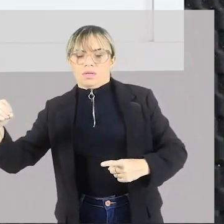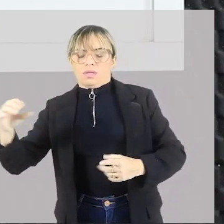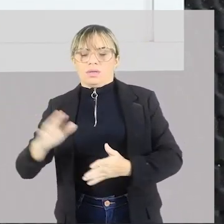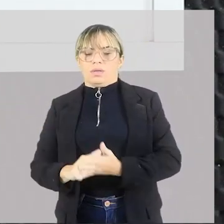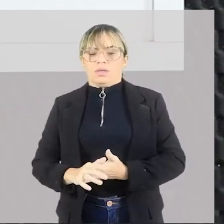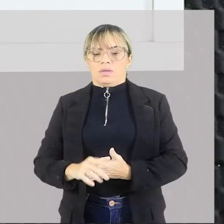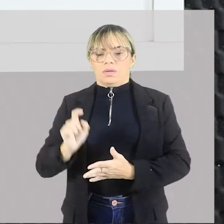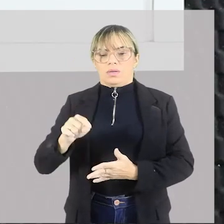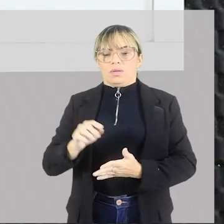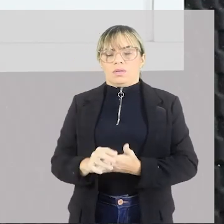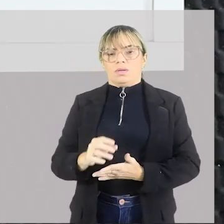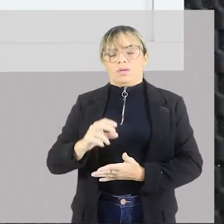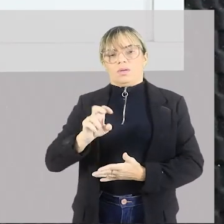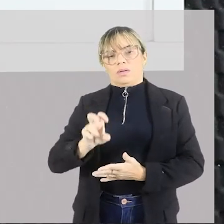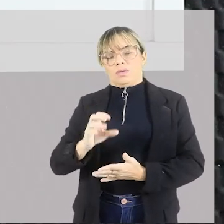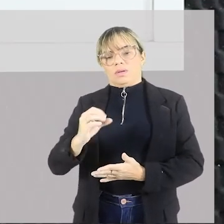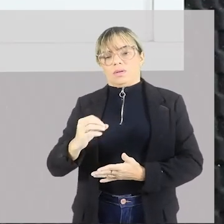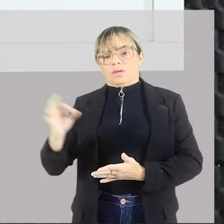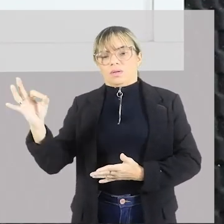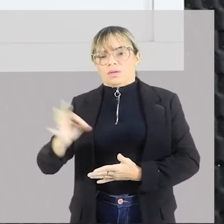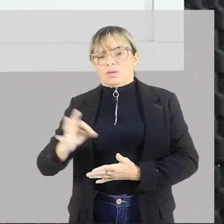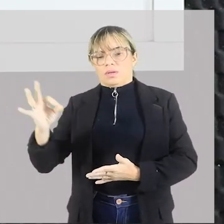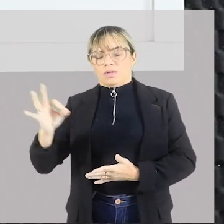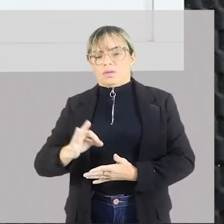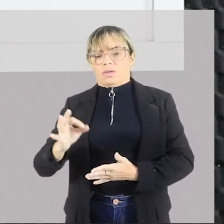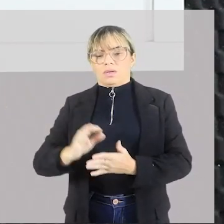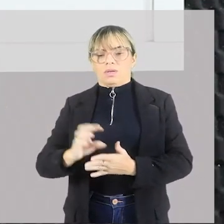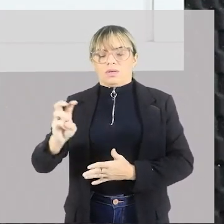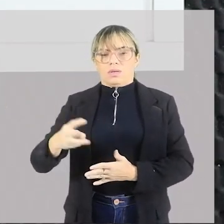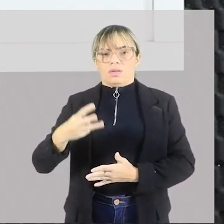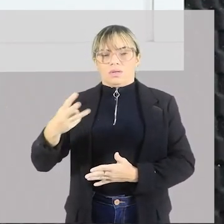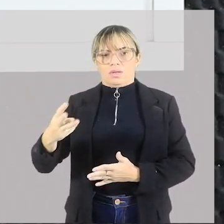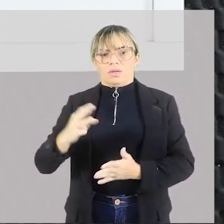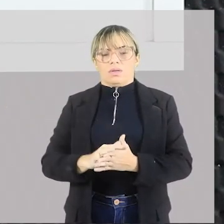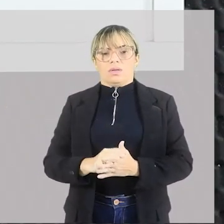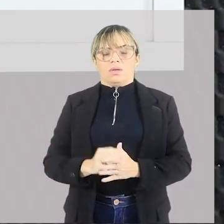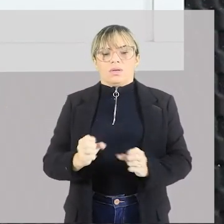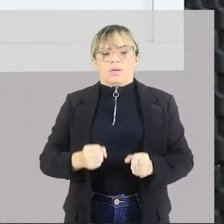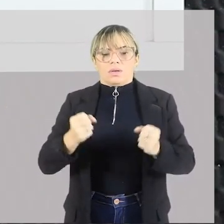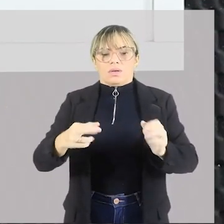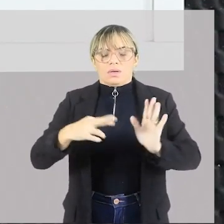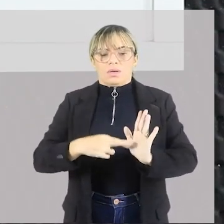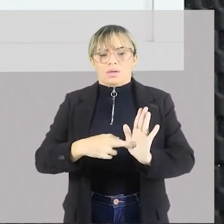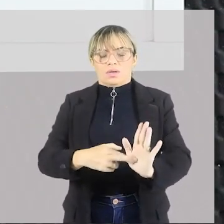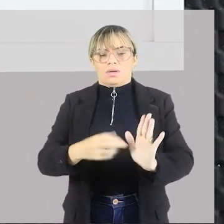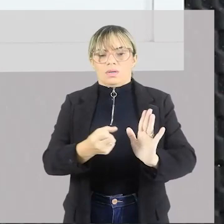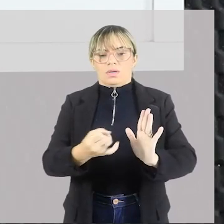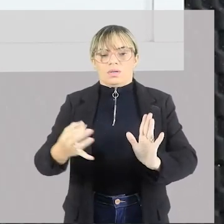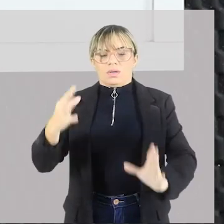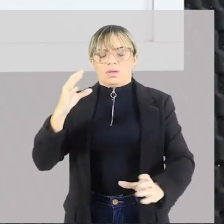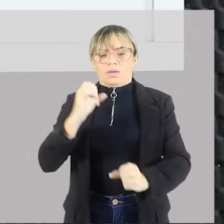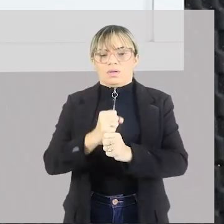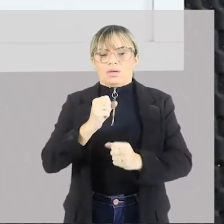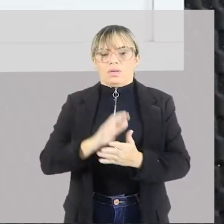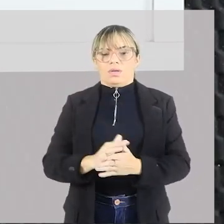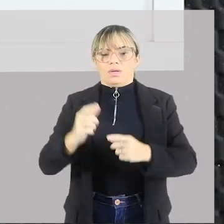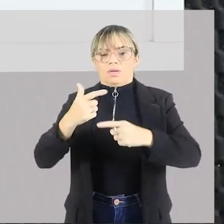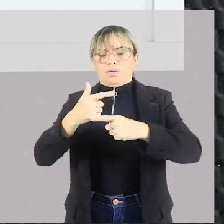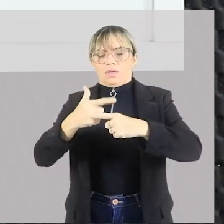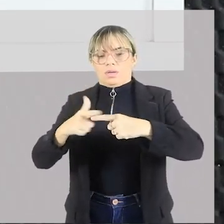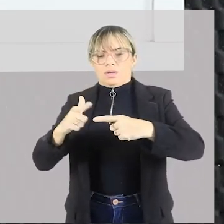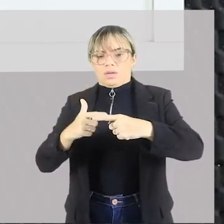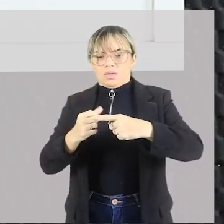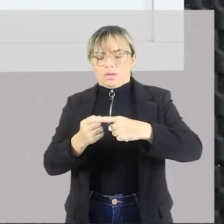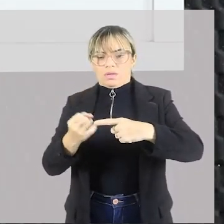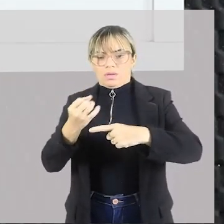50% Então as três formas de você representar uma probabilidade na forma de fração na forma de decimal